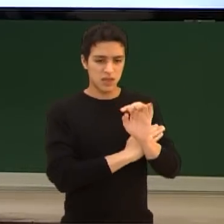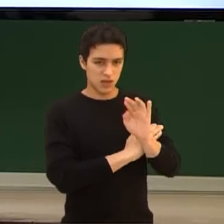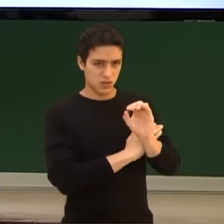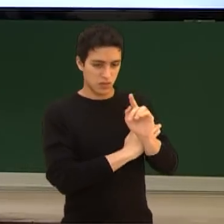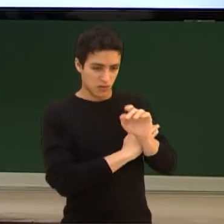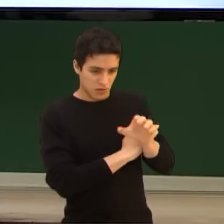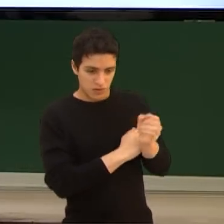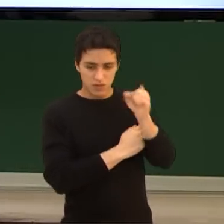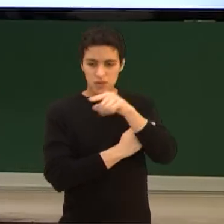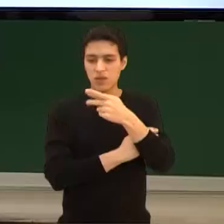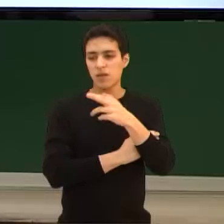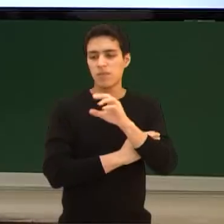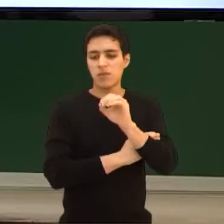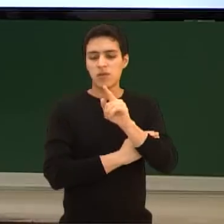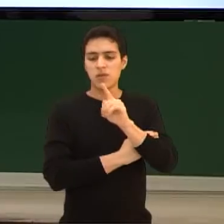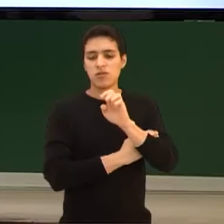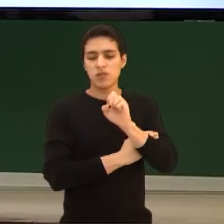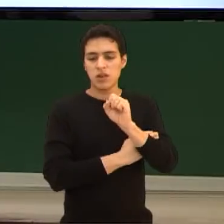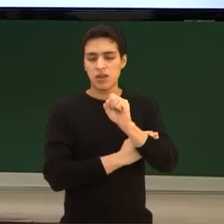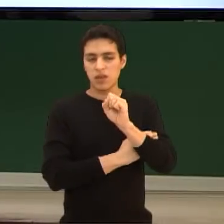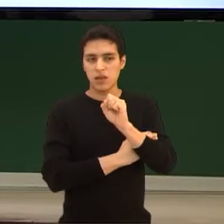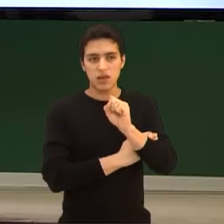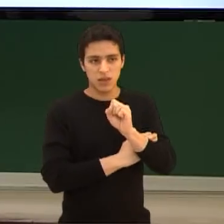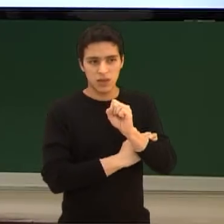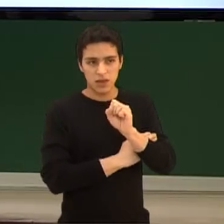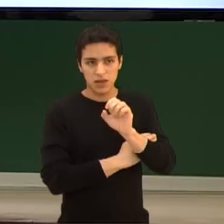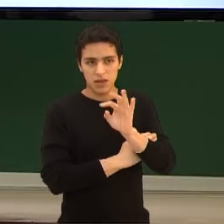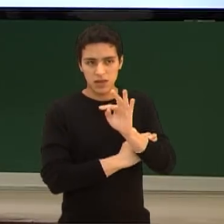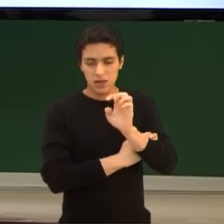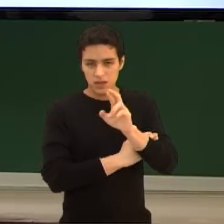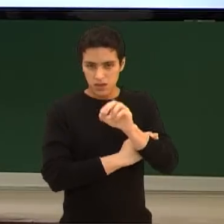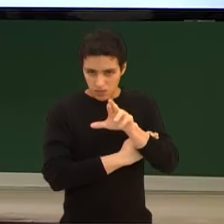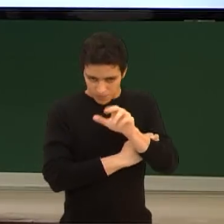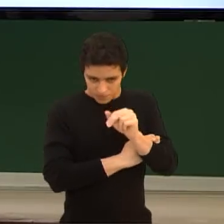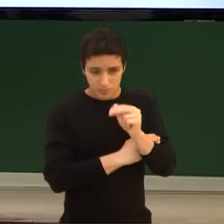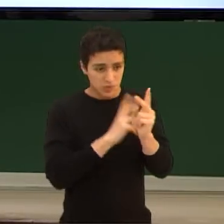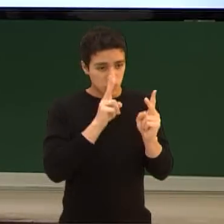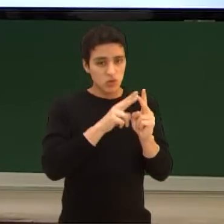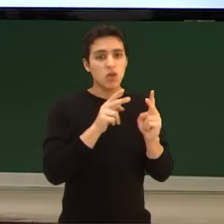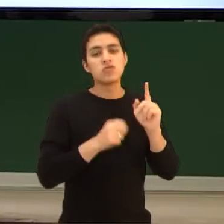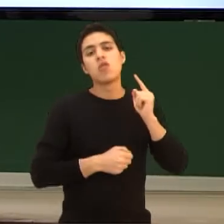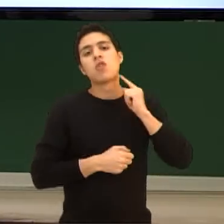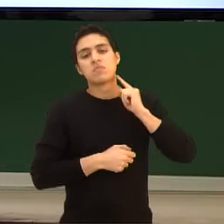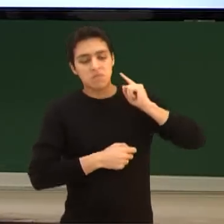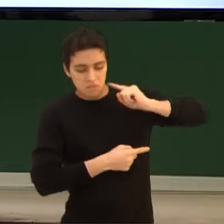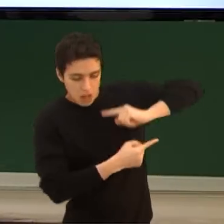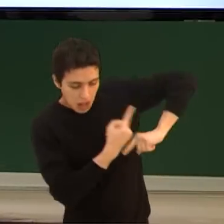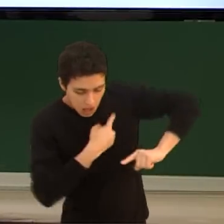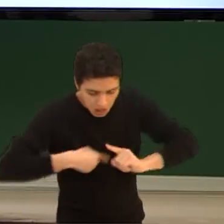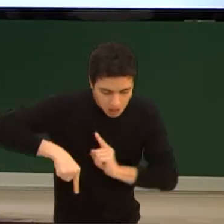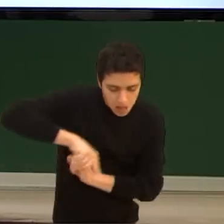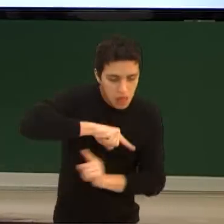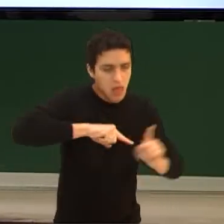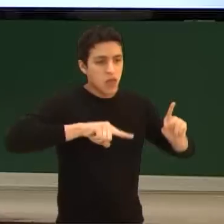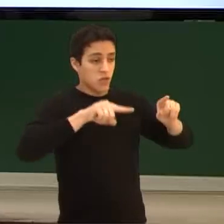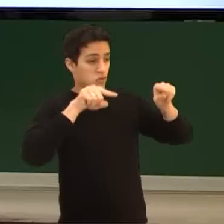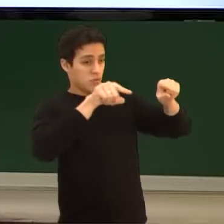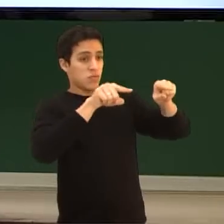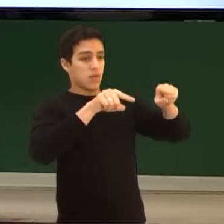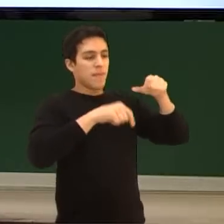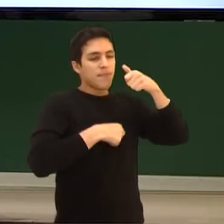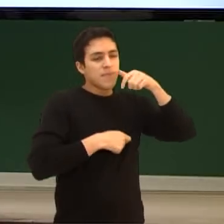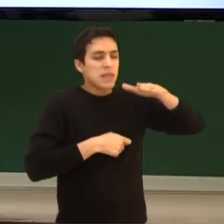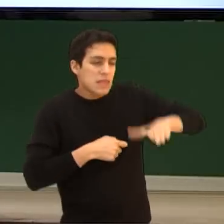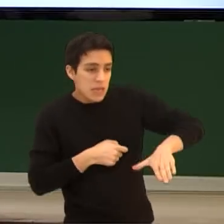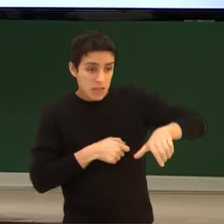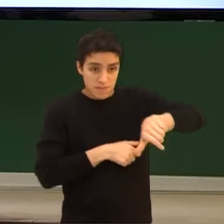e da progesterona, esses dois hormônios que vão modificar todo o corpo dela, né? Transformar ela de